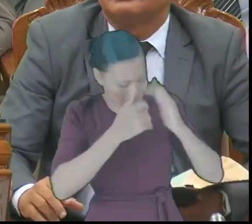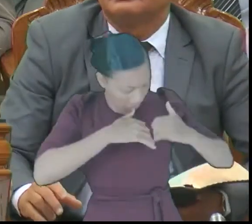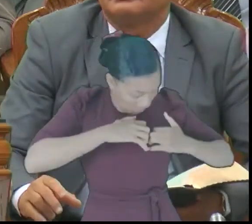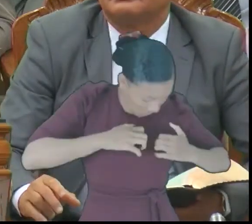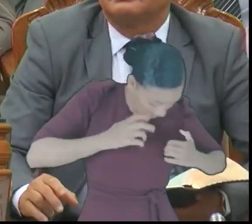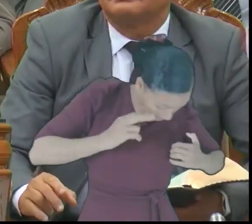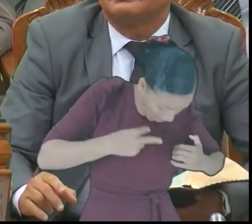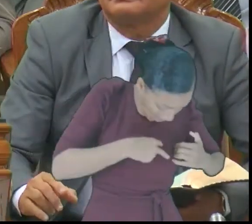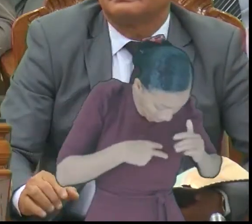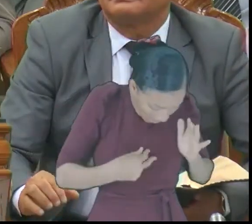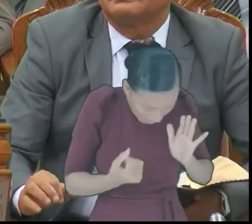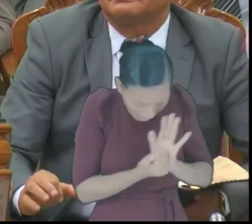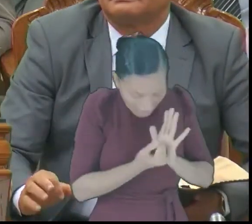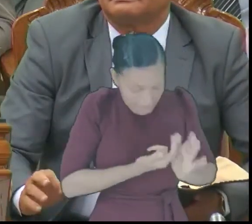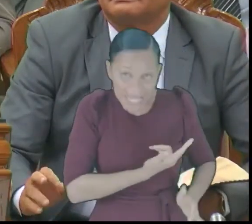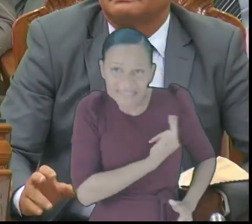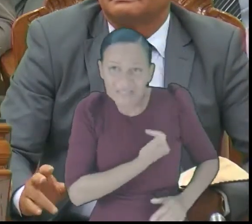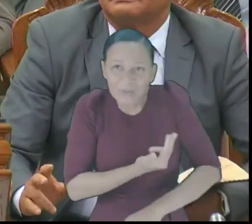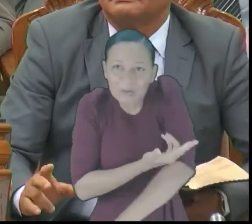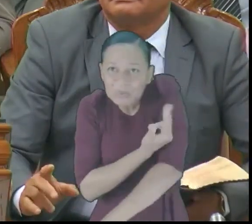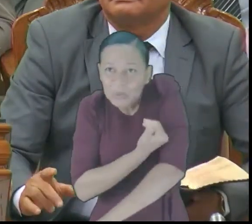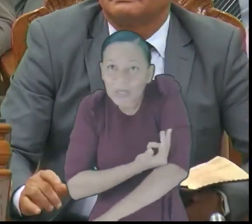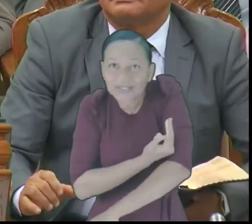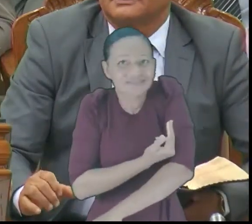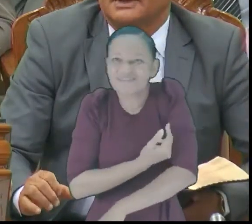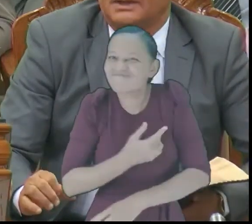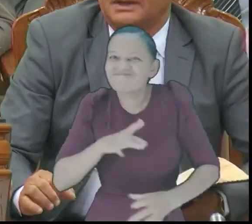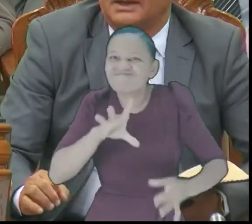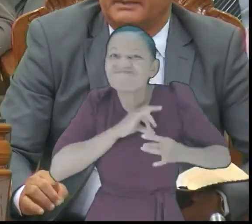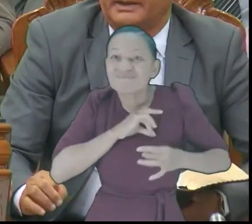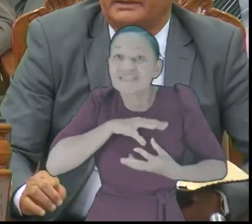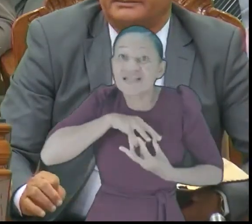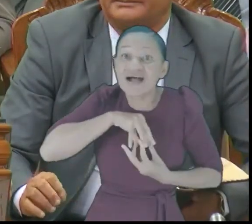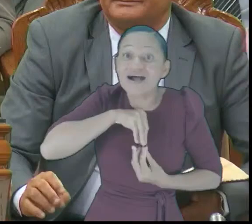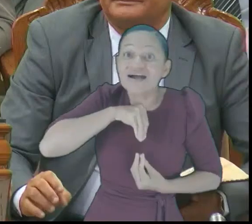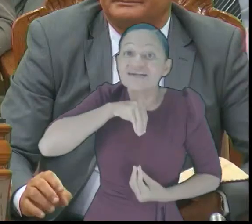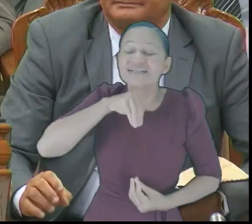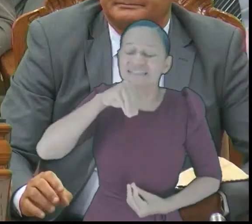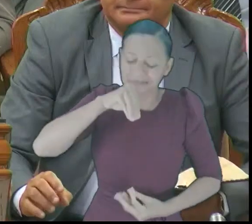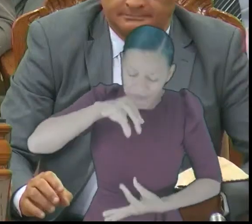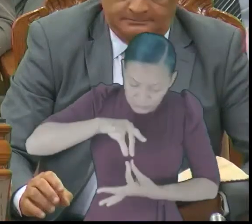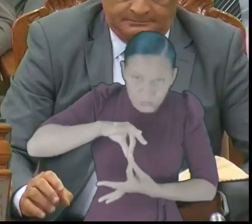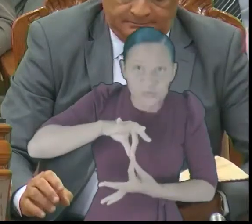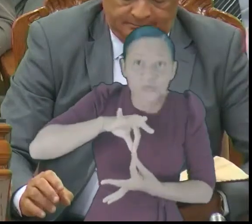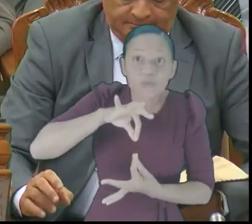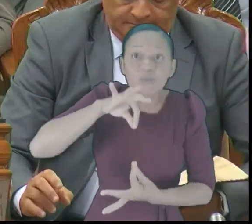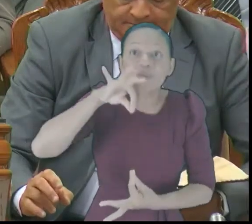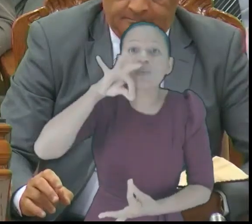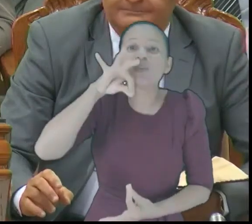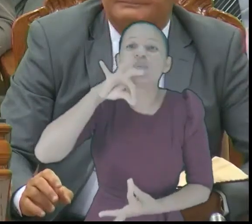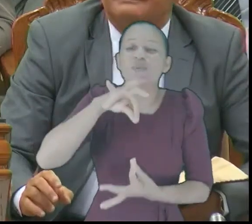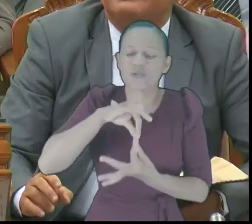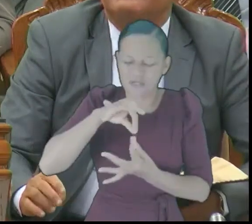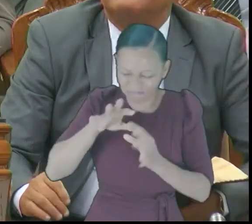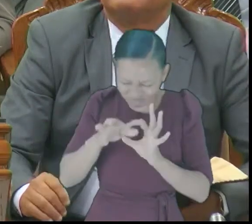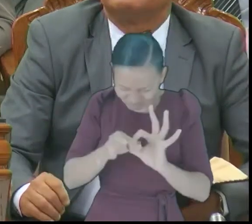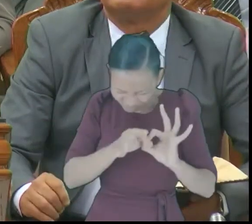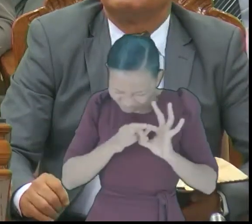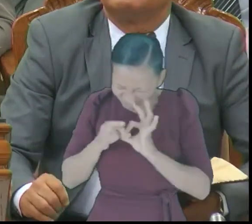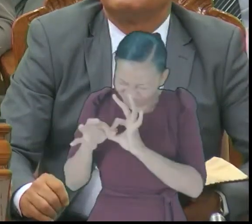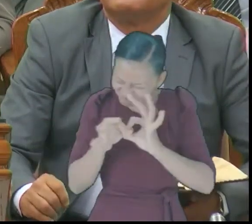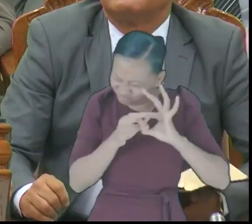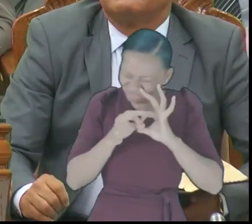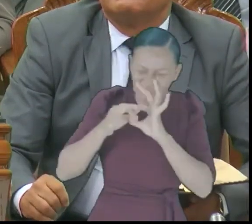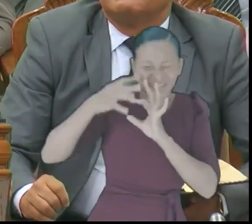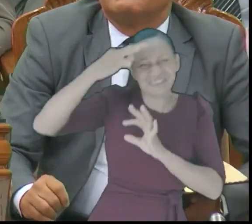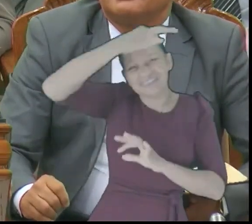não é tatuagem. É na alma. É no Espírito. É a comunhão com o